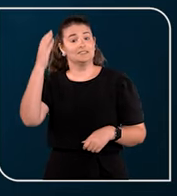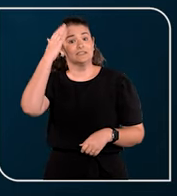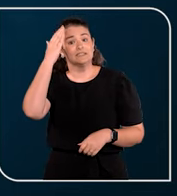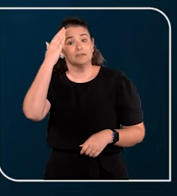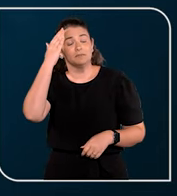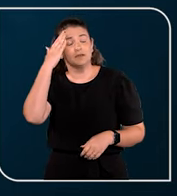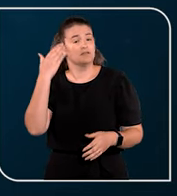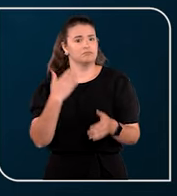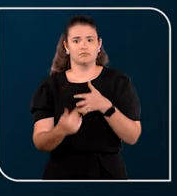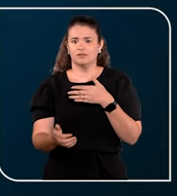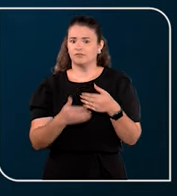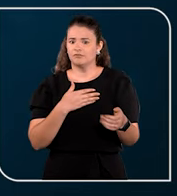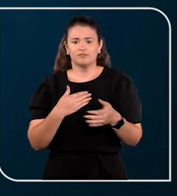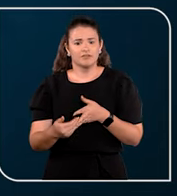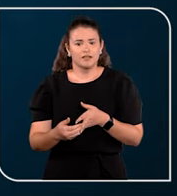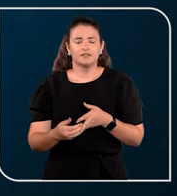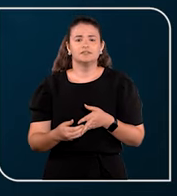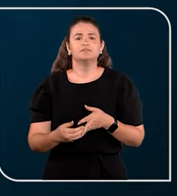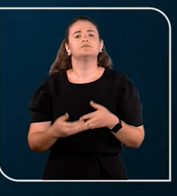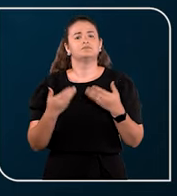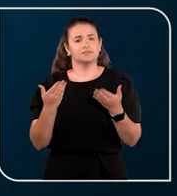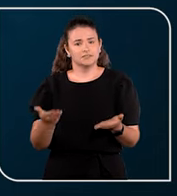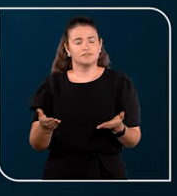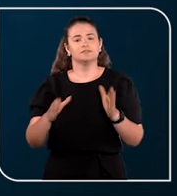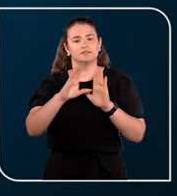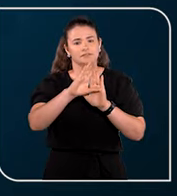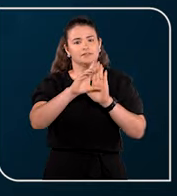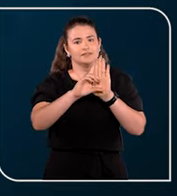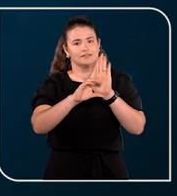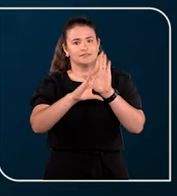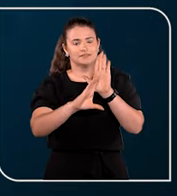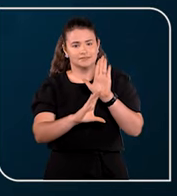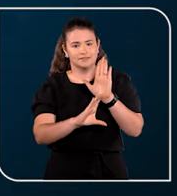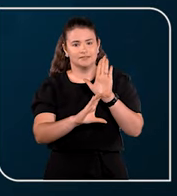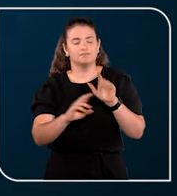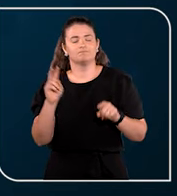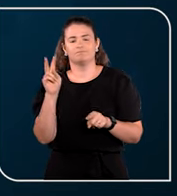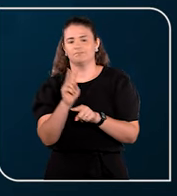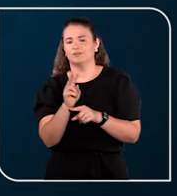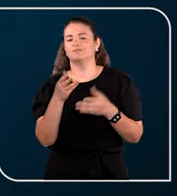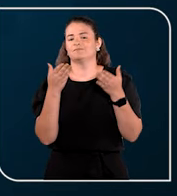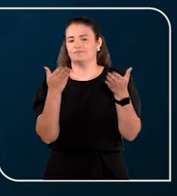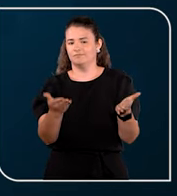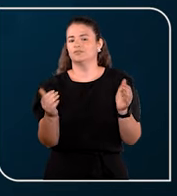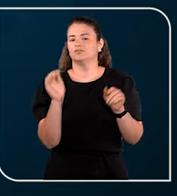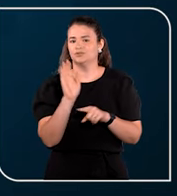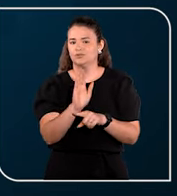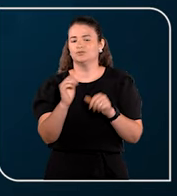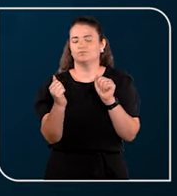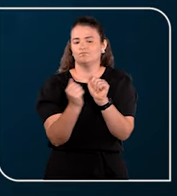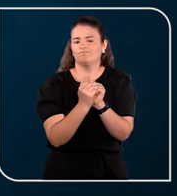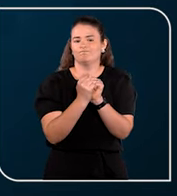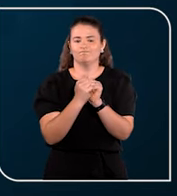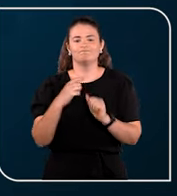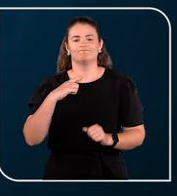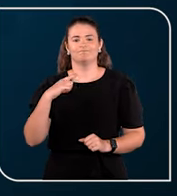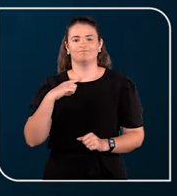não importa de que lado você esteja, o Código de Defesa do Consumidor está com você em qualquer um